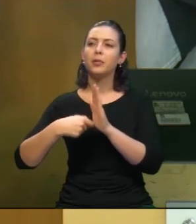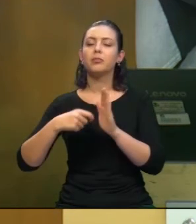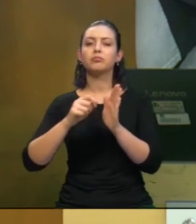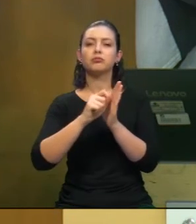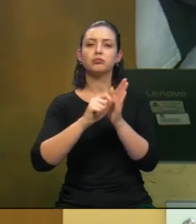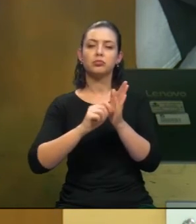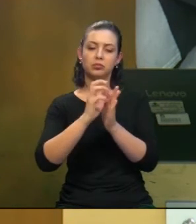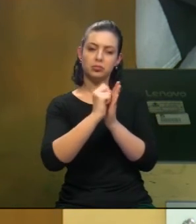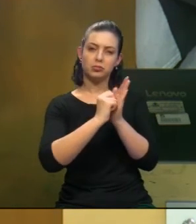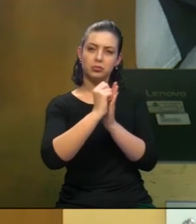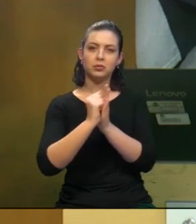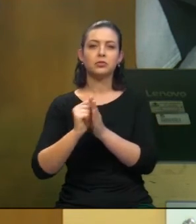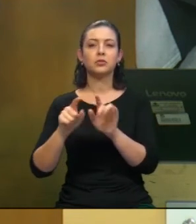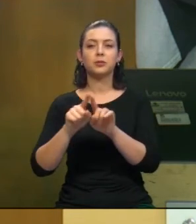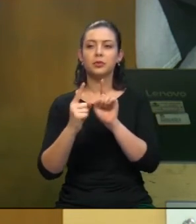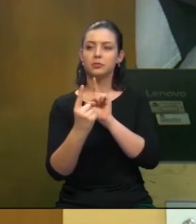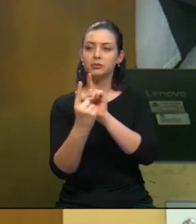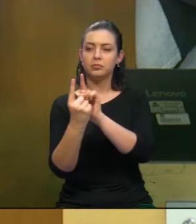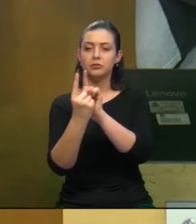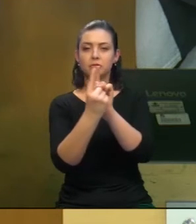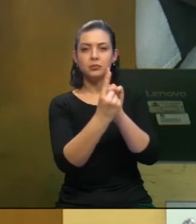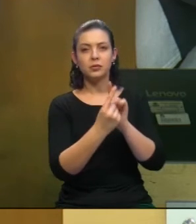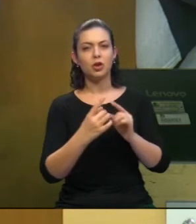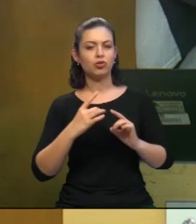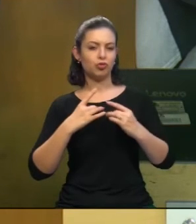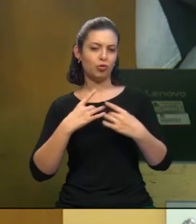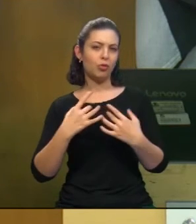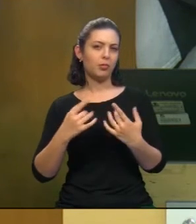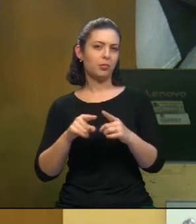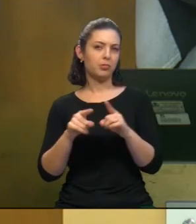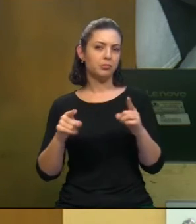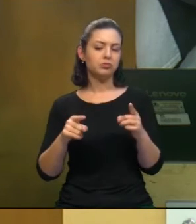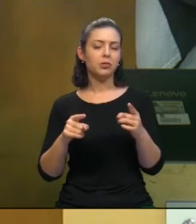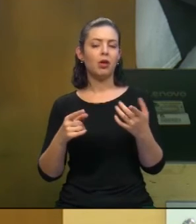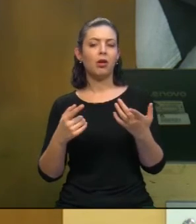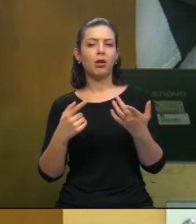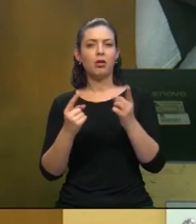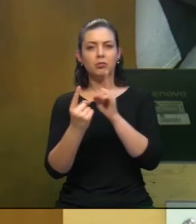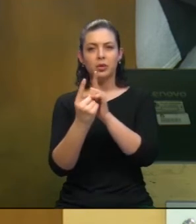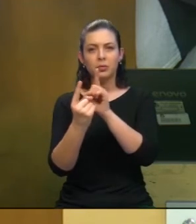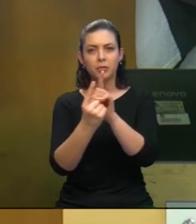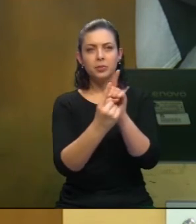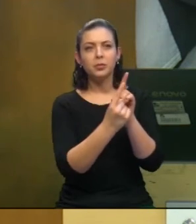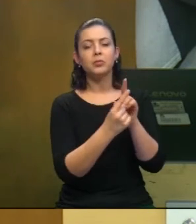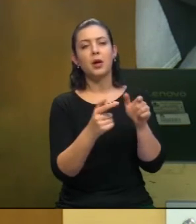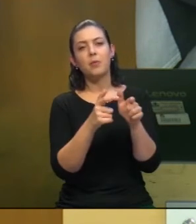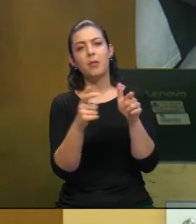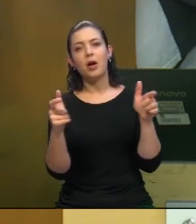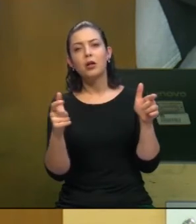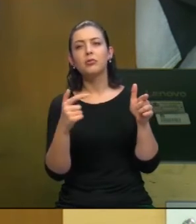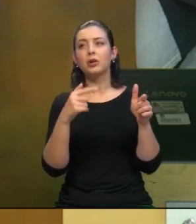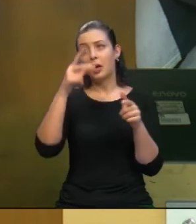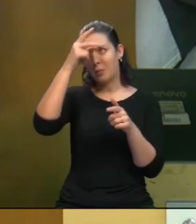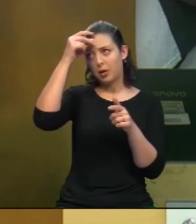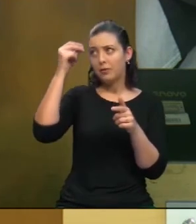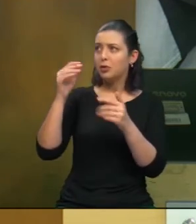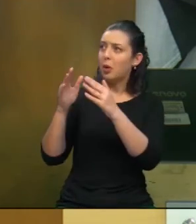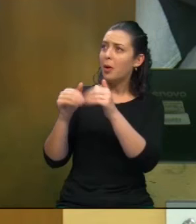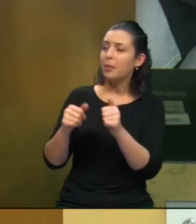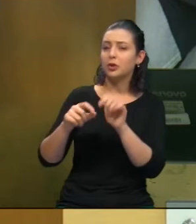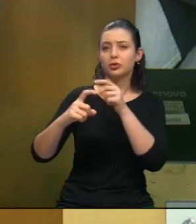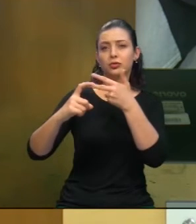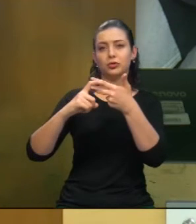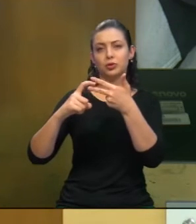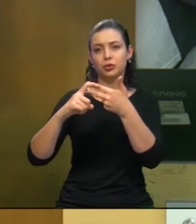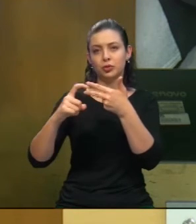atender eles é claro que não depende só da gente as reivindicações é a maioria delas e mandado para a prefeitura que o poder executivo